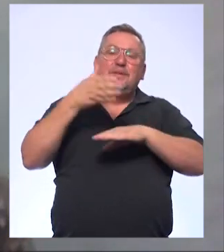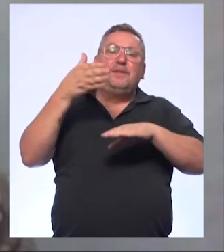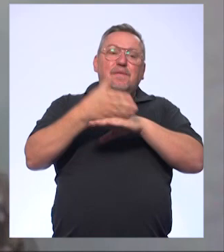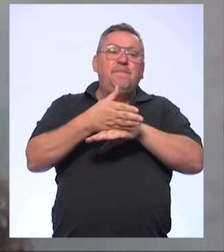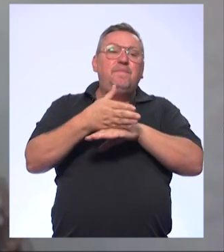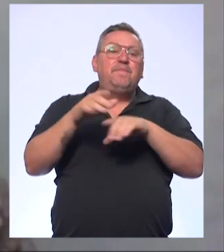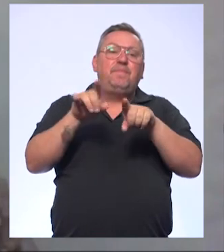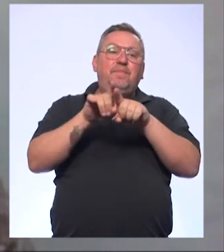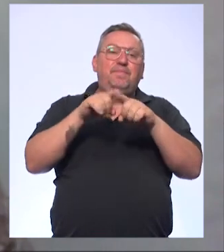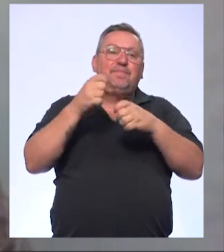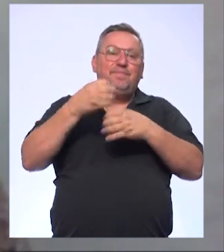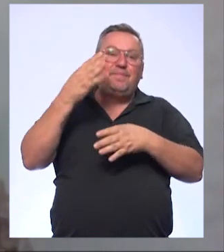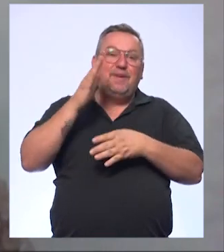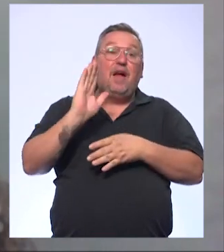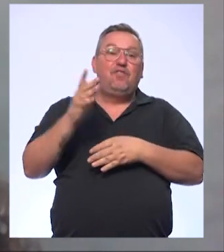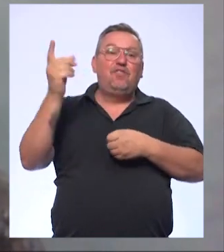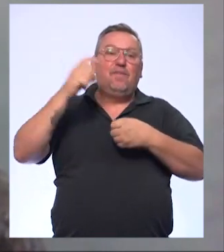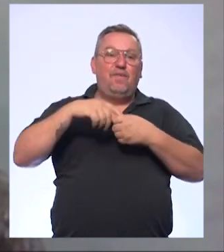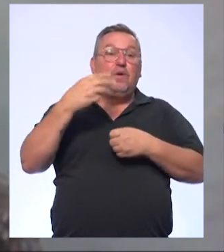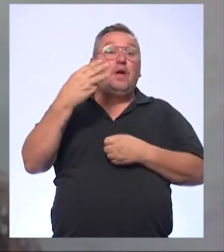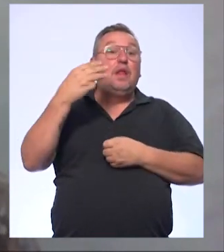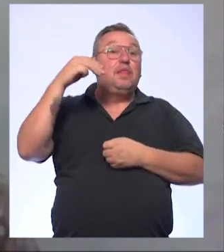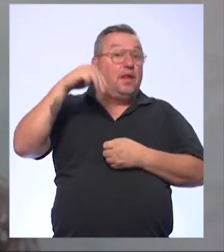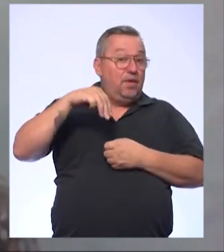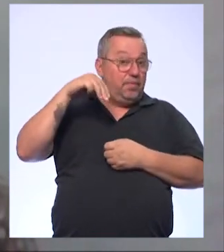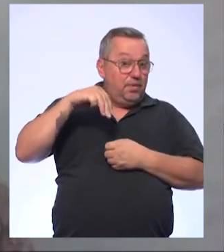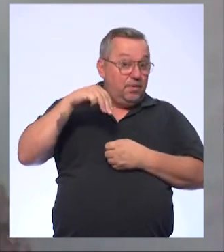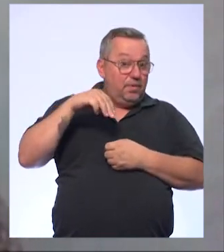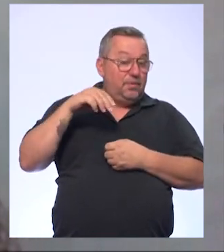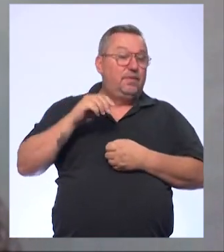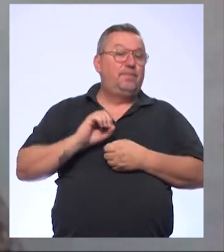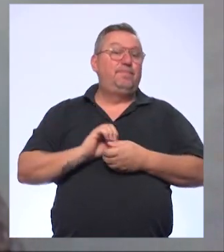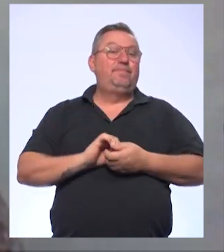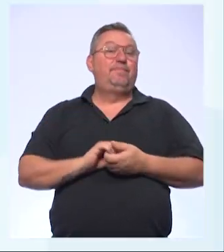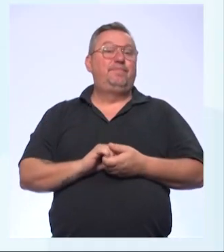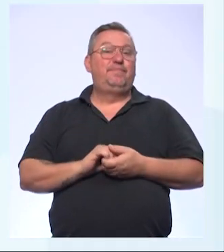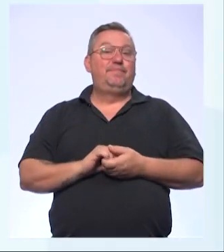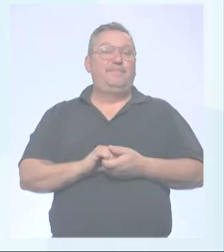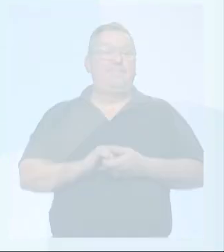do chat. Daqui 3 minutos voltaremos com a interação com a professora Luíse.